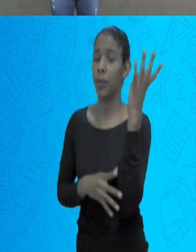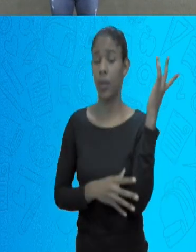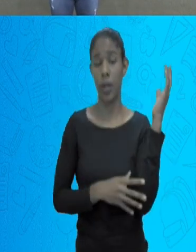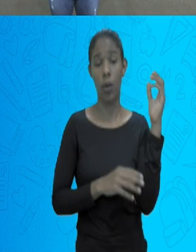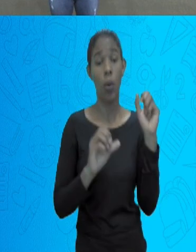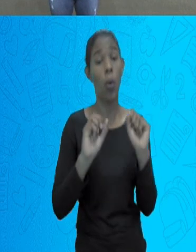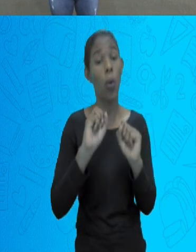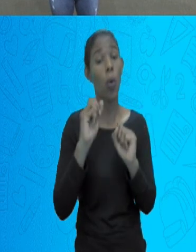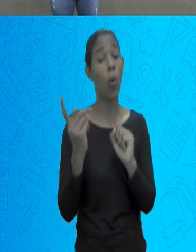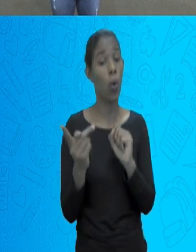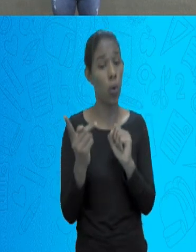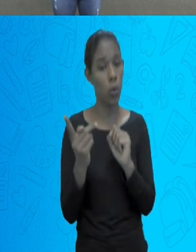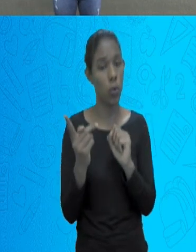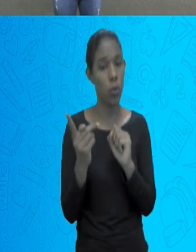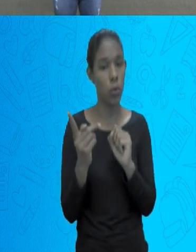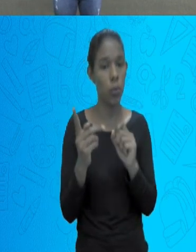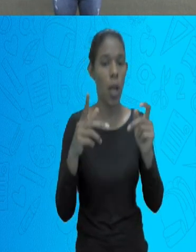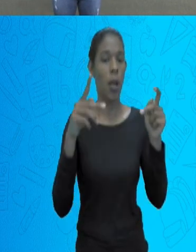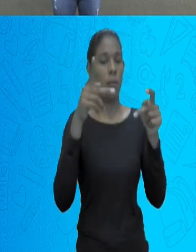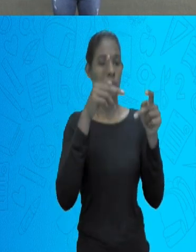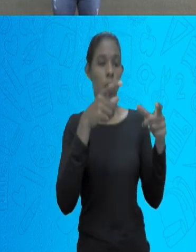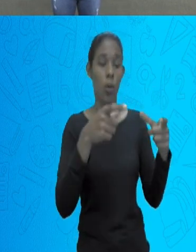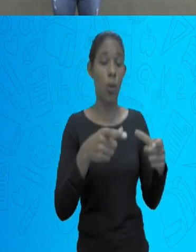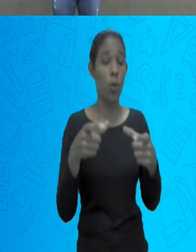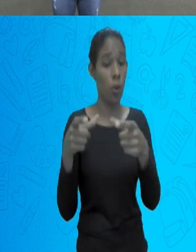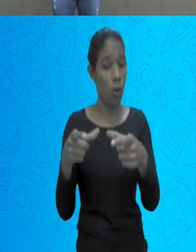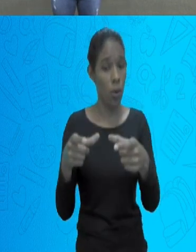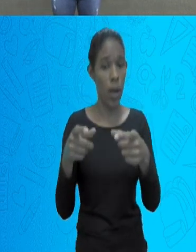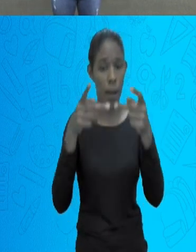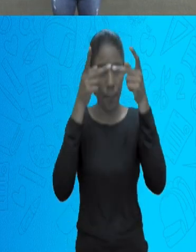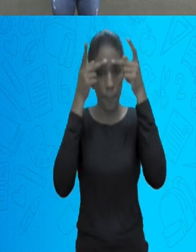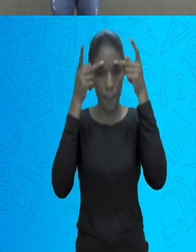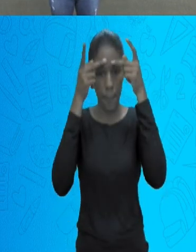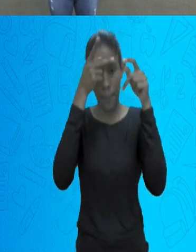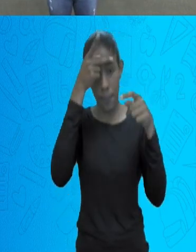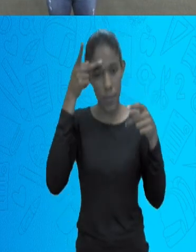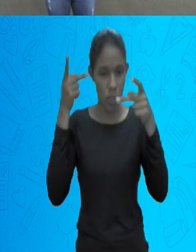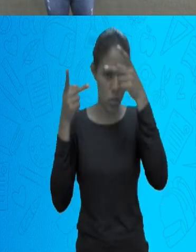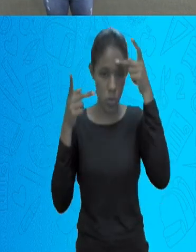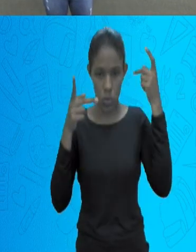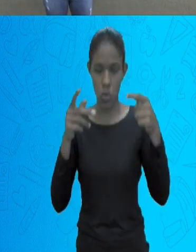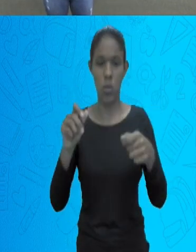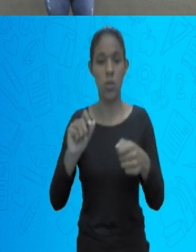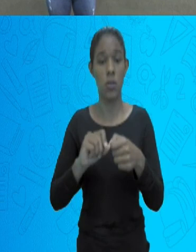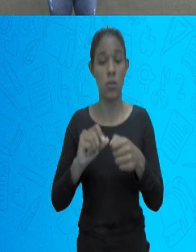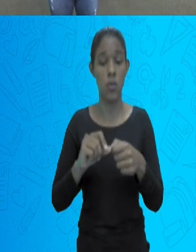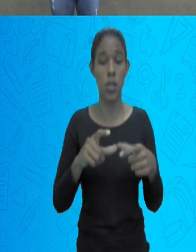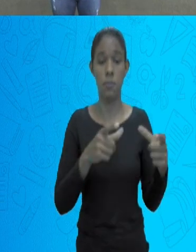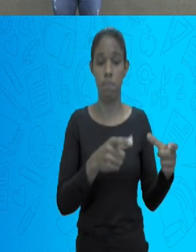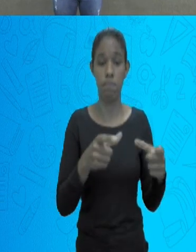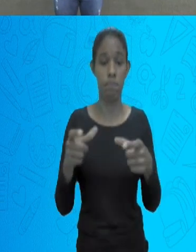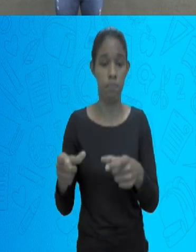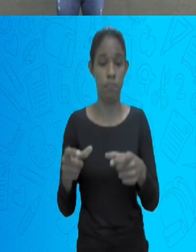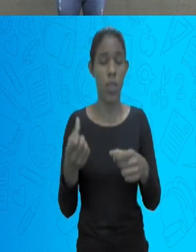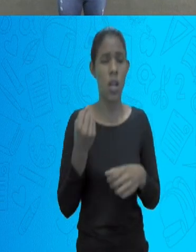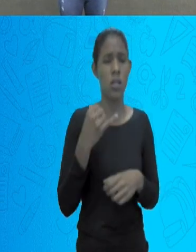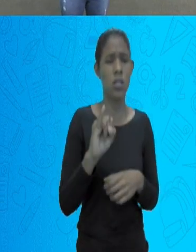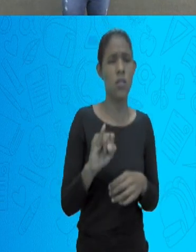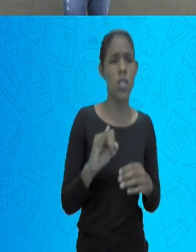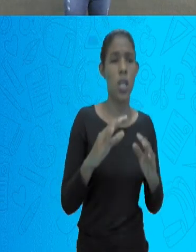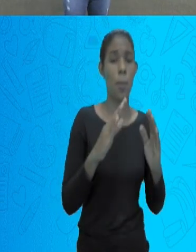fazendas. Aí, a gente pode observar algumas paisagens do tipo natural. Agora, se você mora na cidade, se você